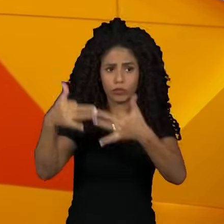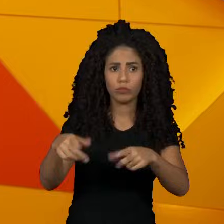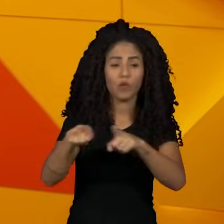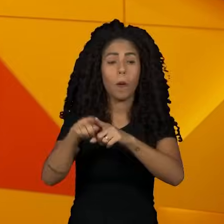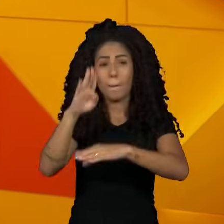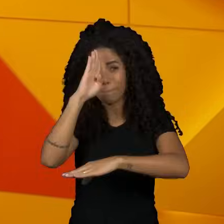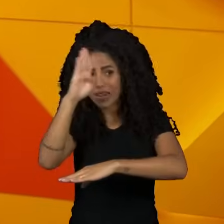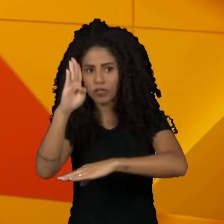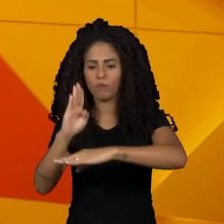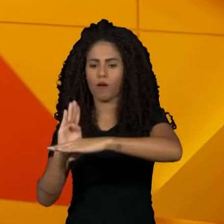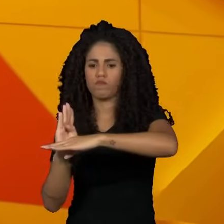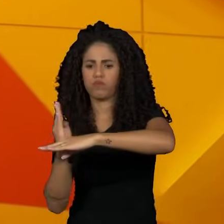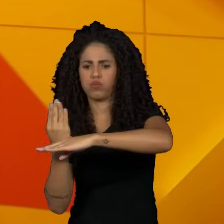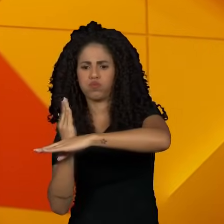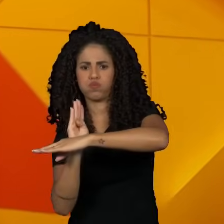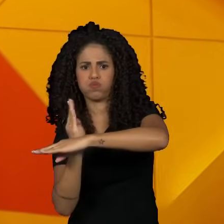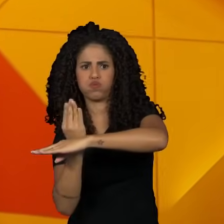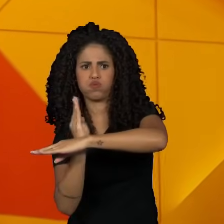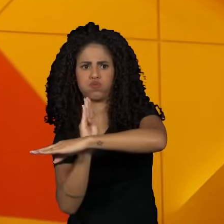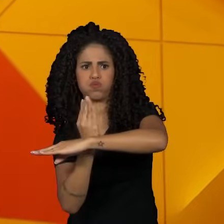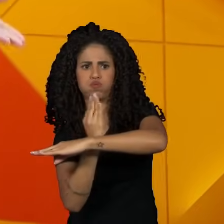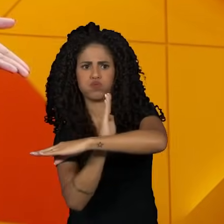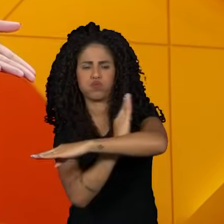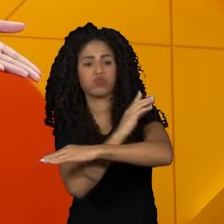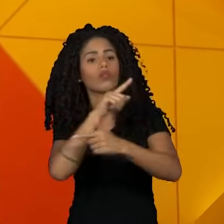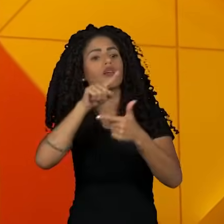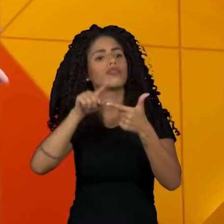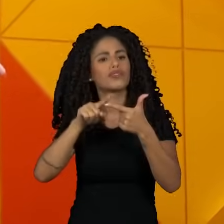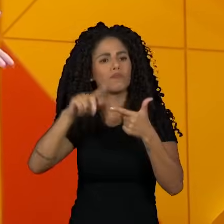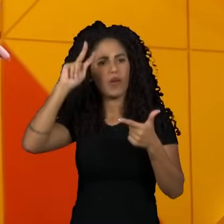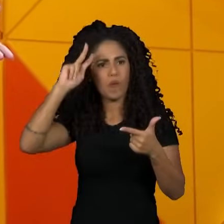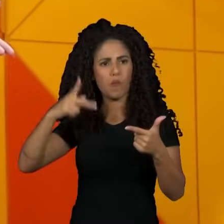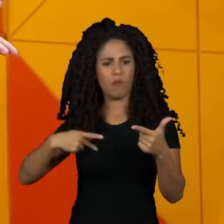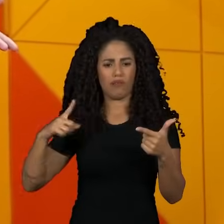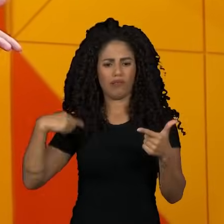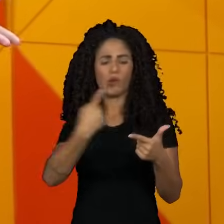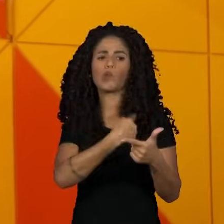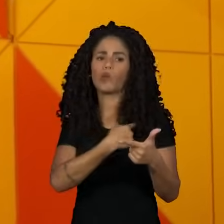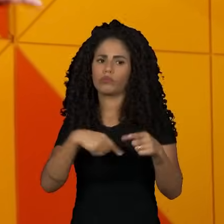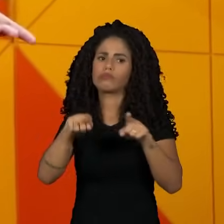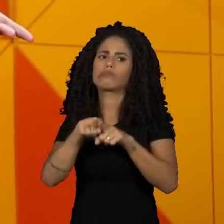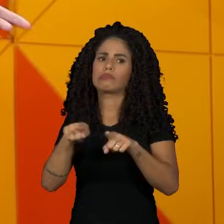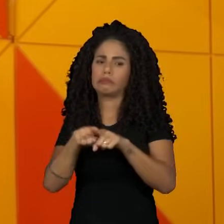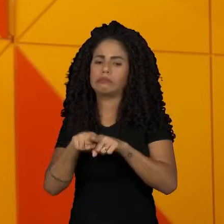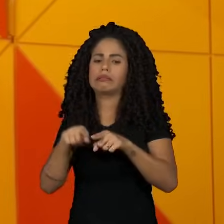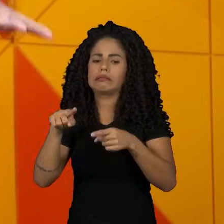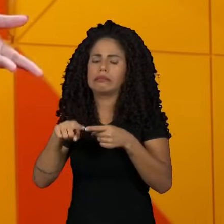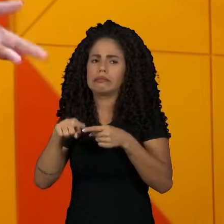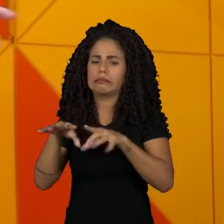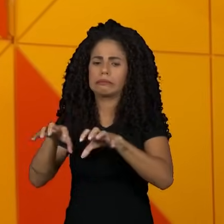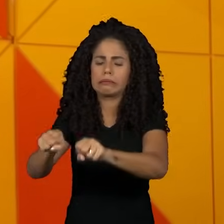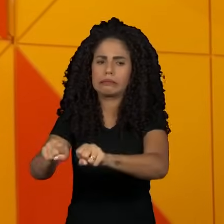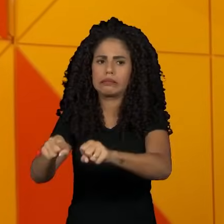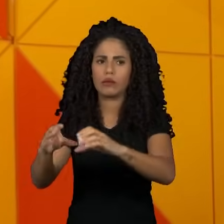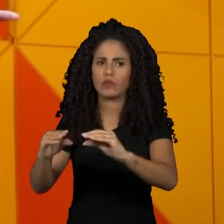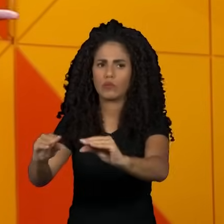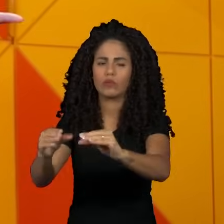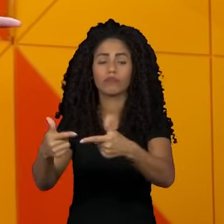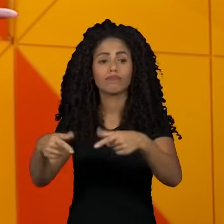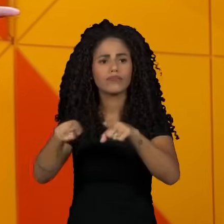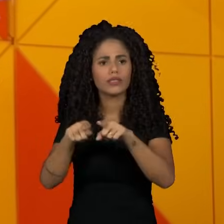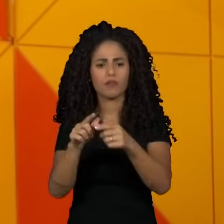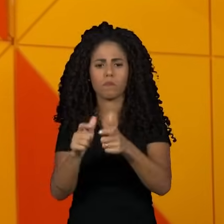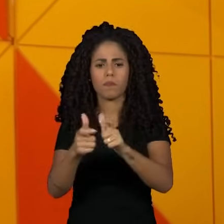predadores são os tubarões e também os humanos. Nós somos predadores. E ela citou até a questão do turismo, de um